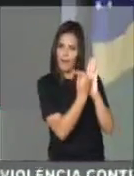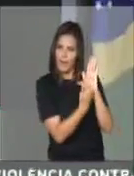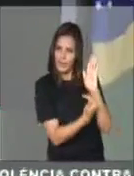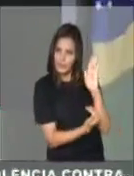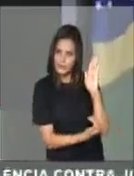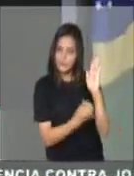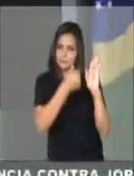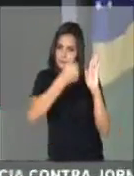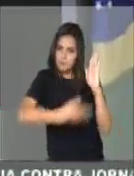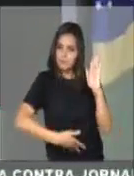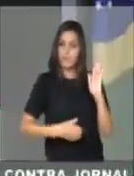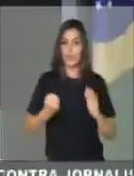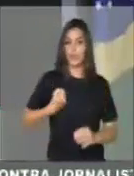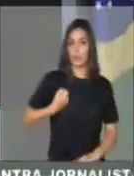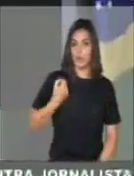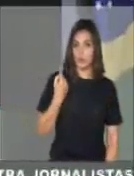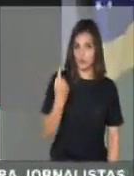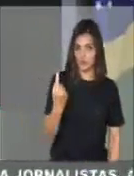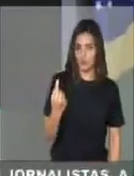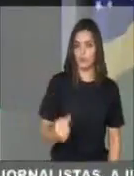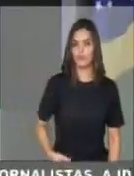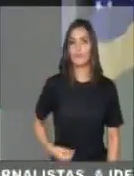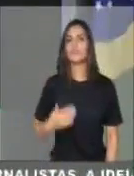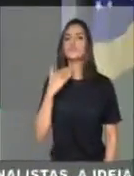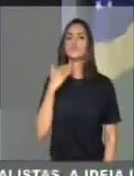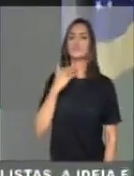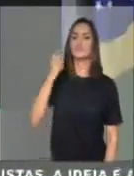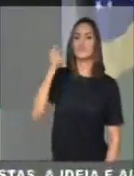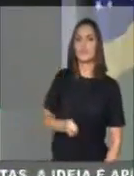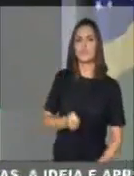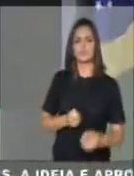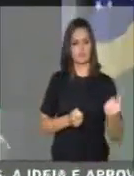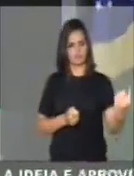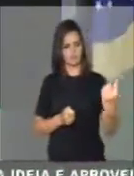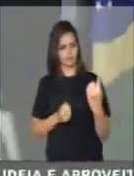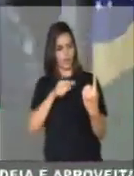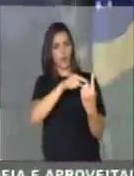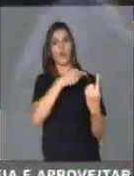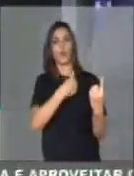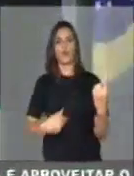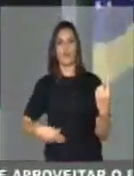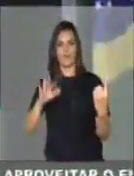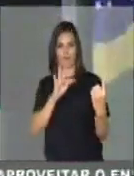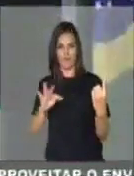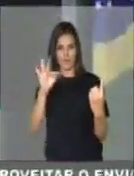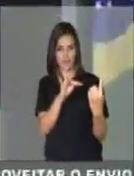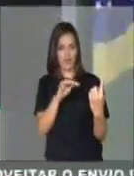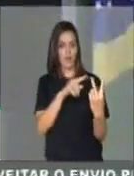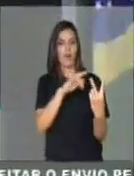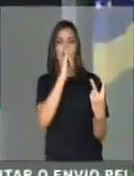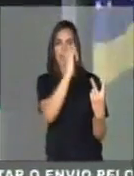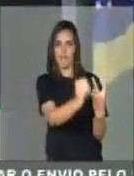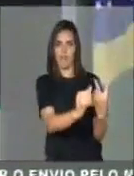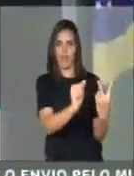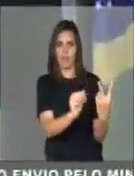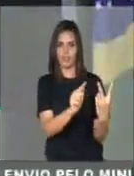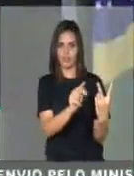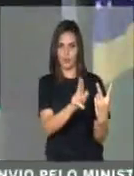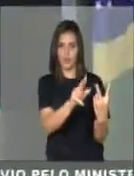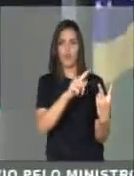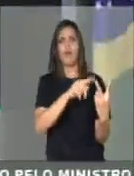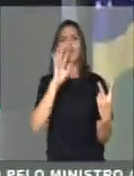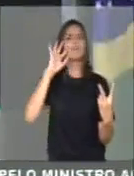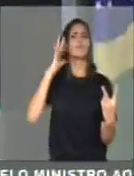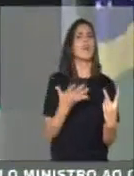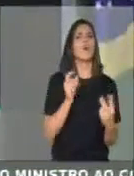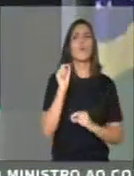passos. Número 1. Juiz intima a União, via AGU, das decisões que